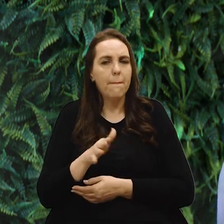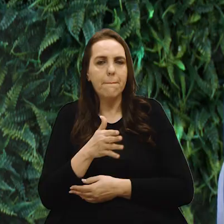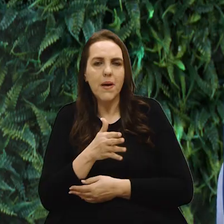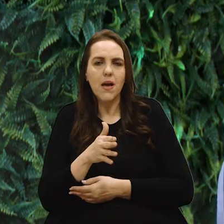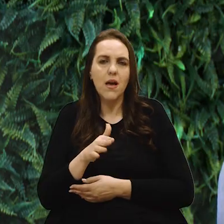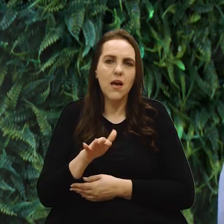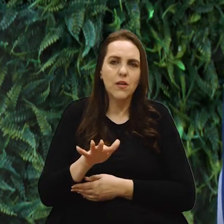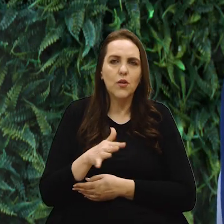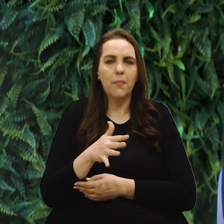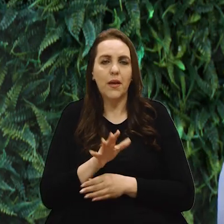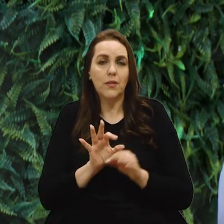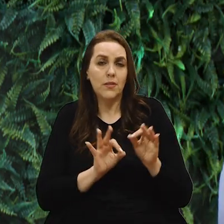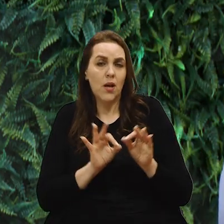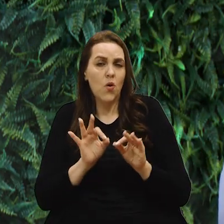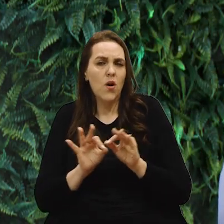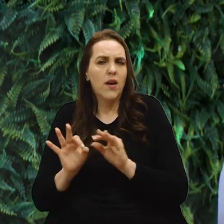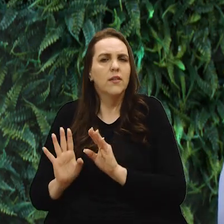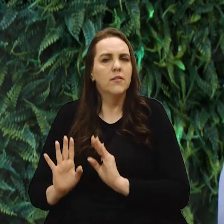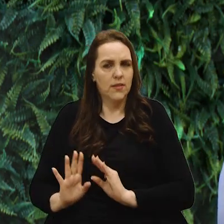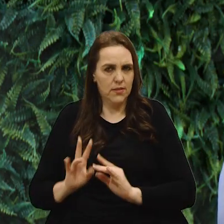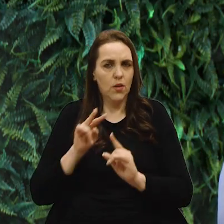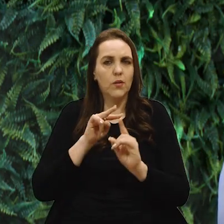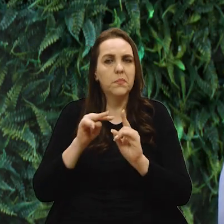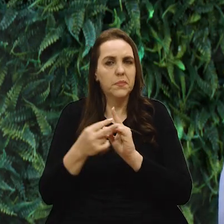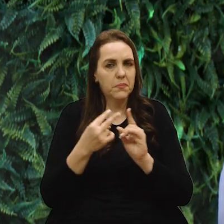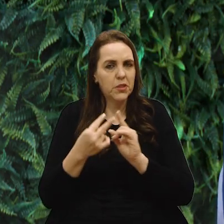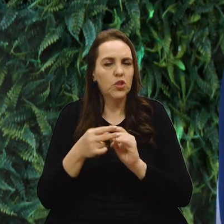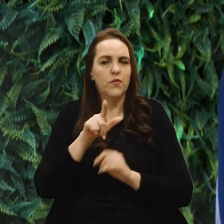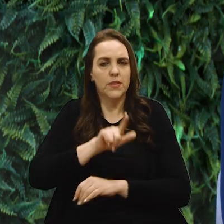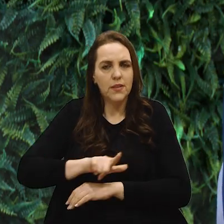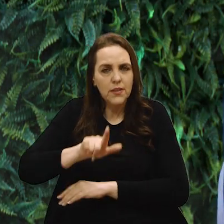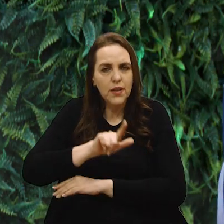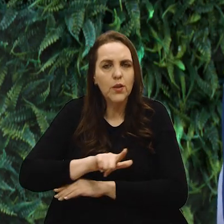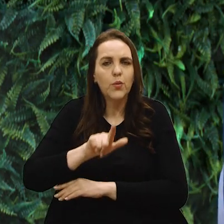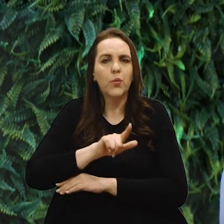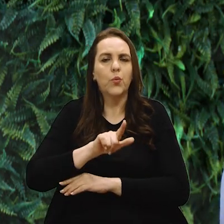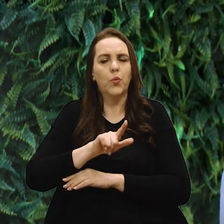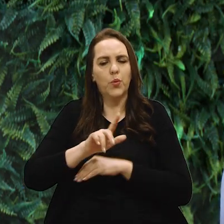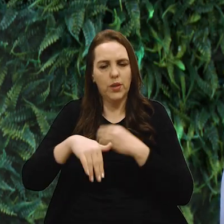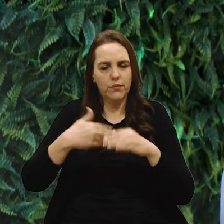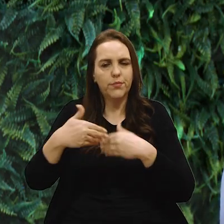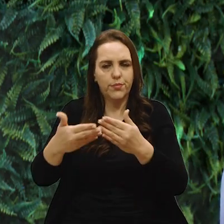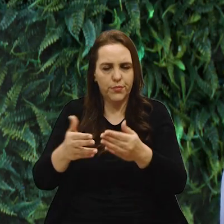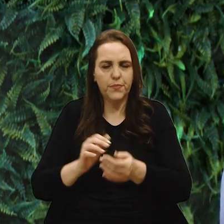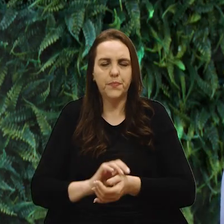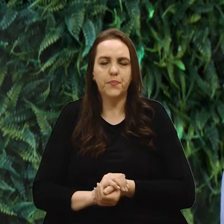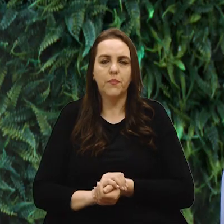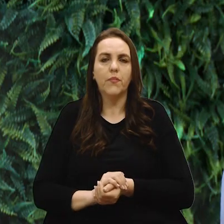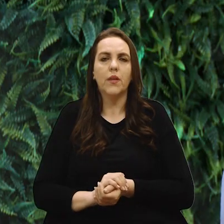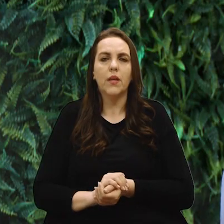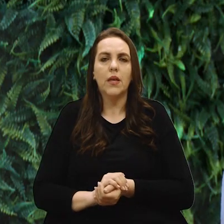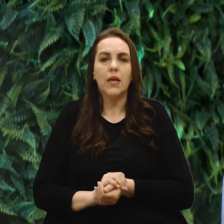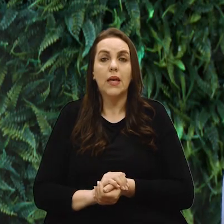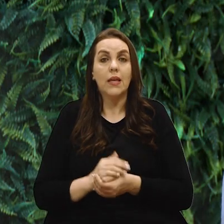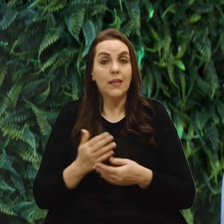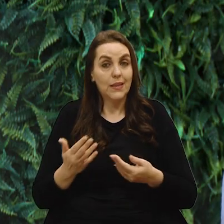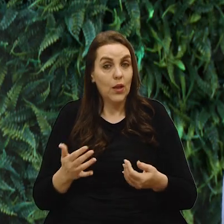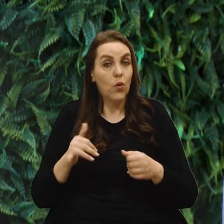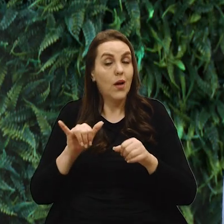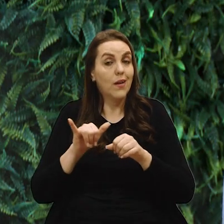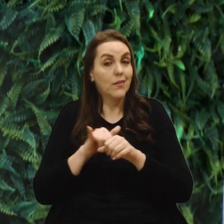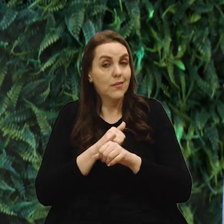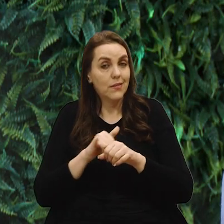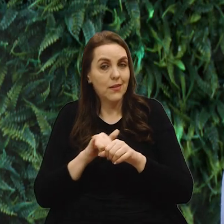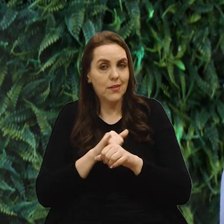menos bem organizado, assim, até do ponto de vista da literatura, enfim, do que vem. E aí, como parte das